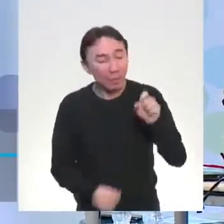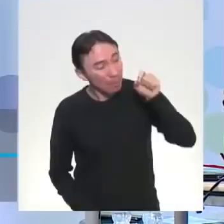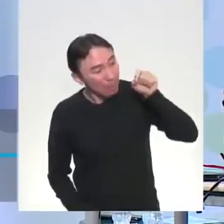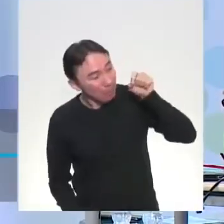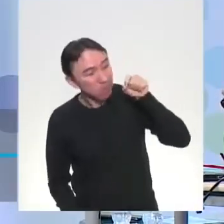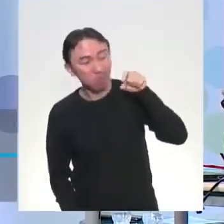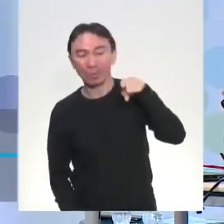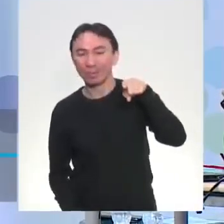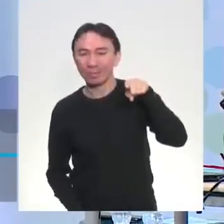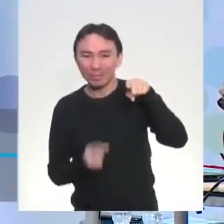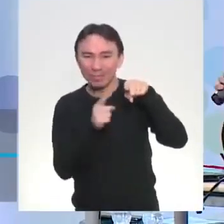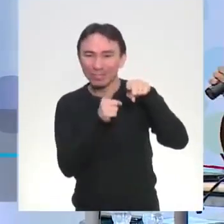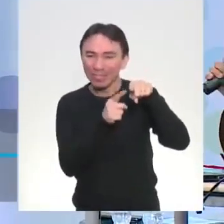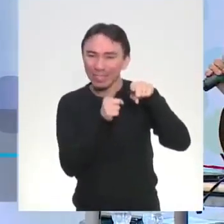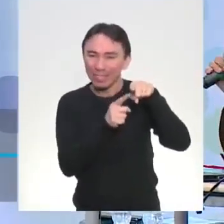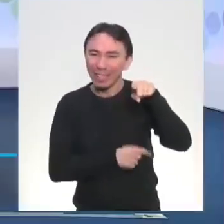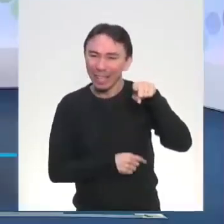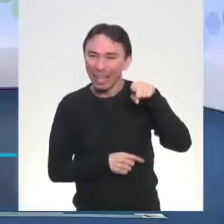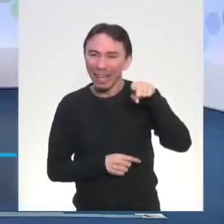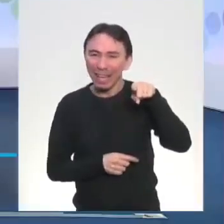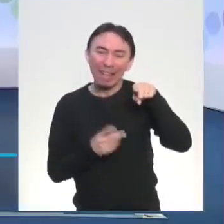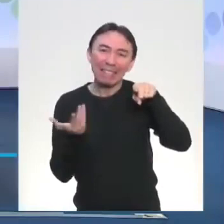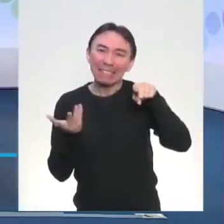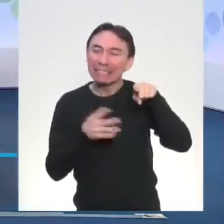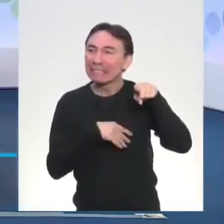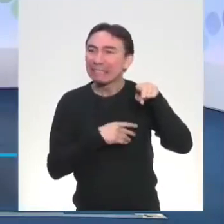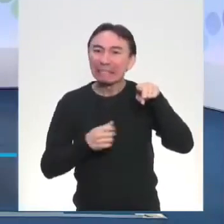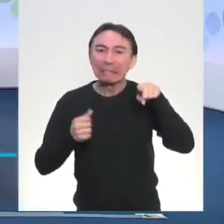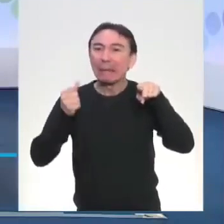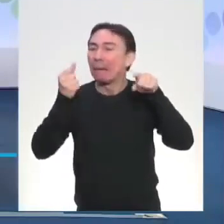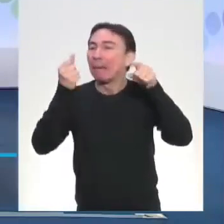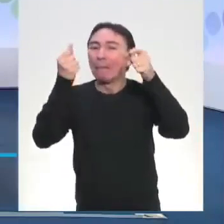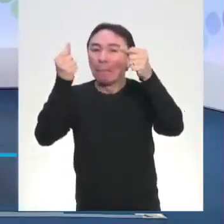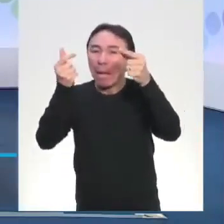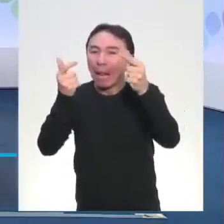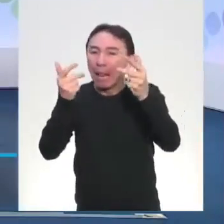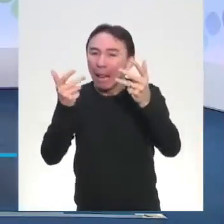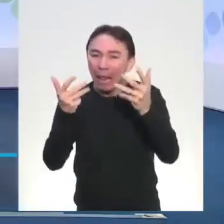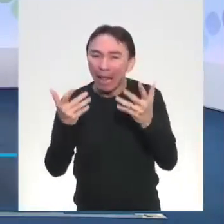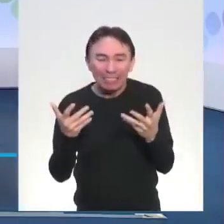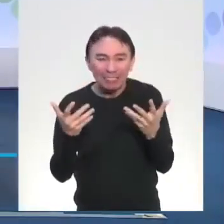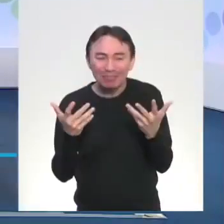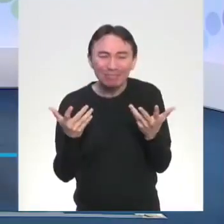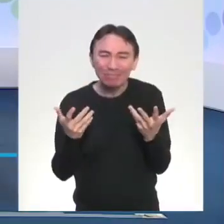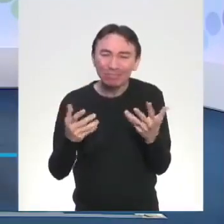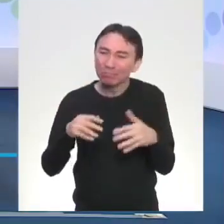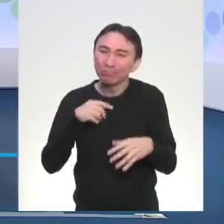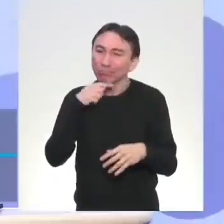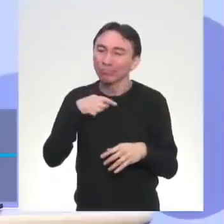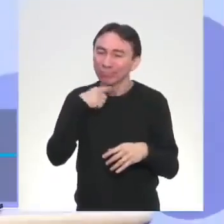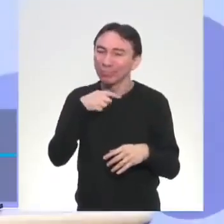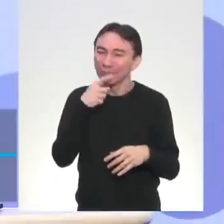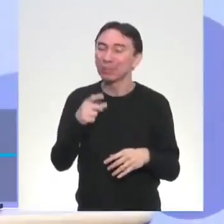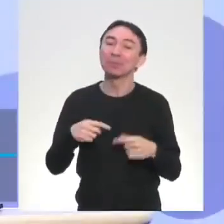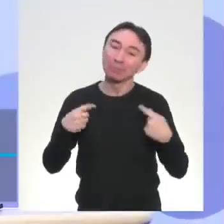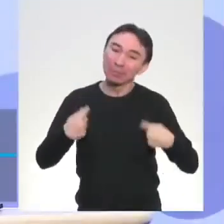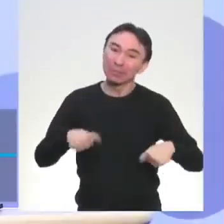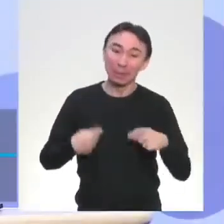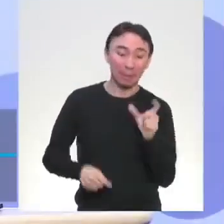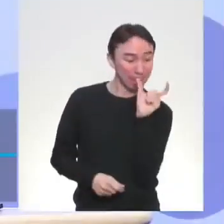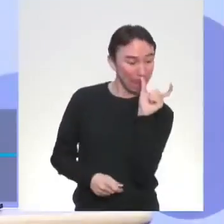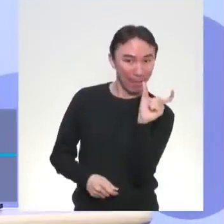é um termo primitivo, né? Então não dá para a gente explicar o ponto sem usar a palavra ponto, né? A minha professora diria que é um conceito